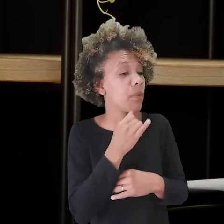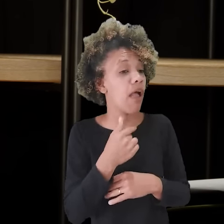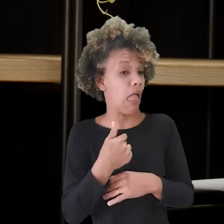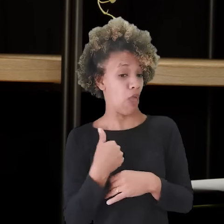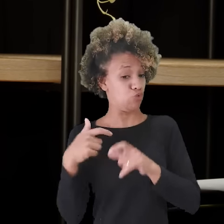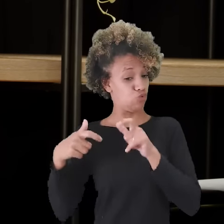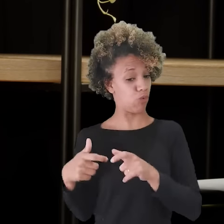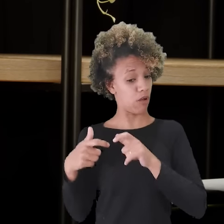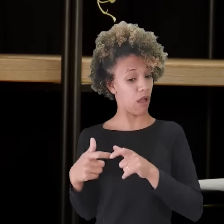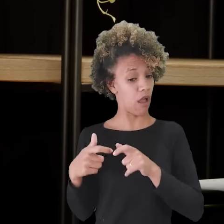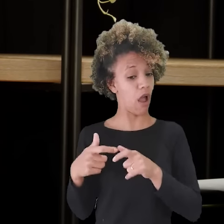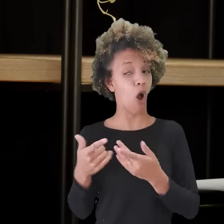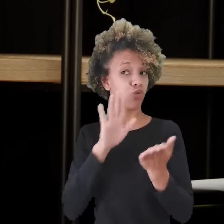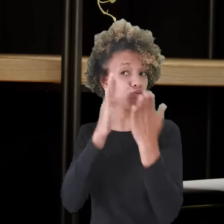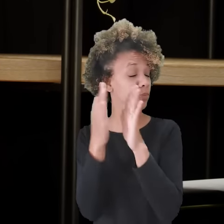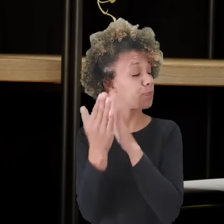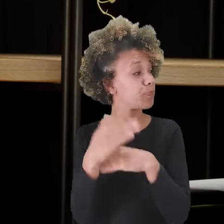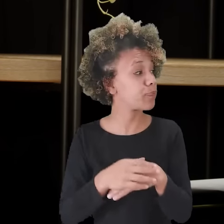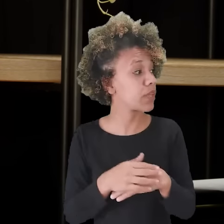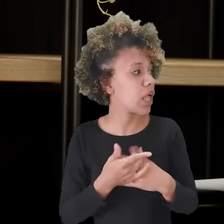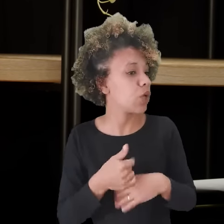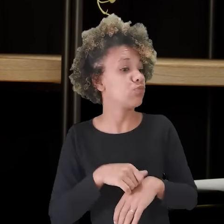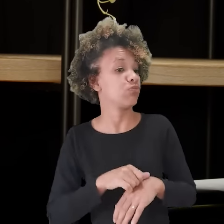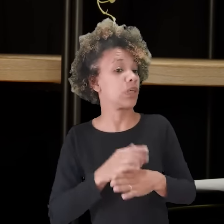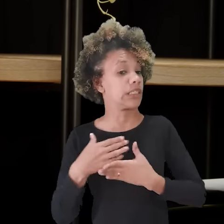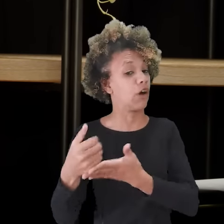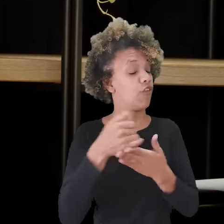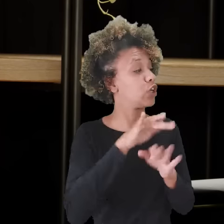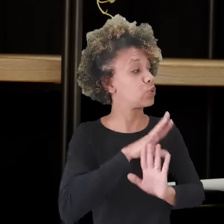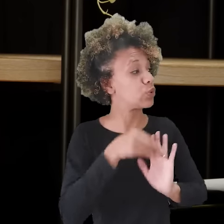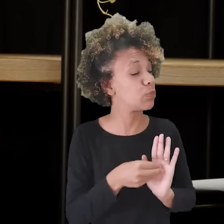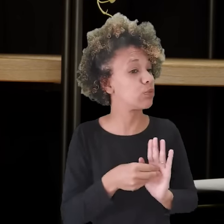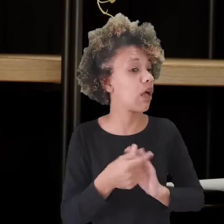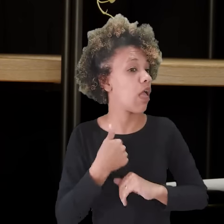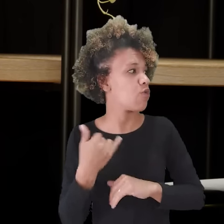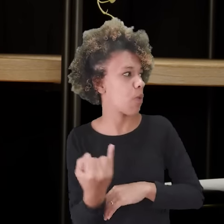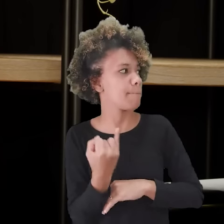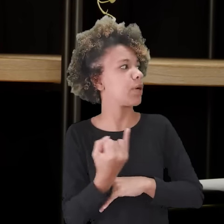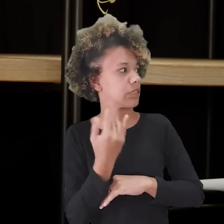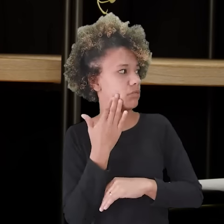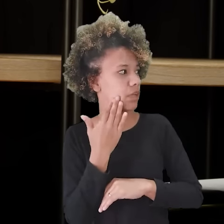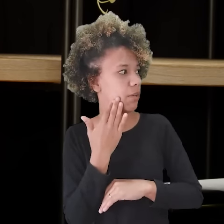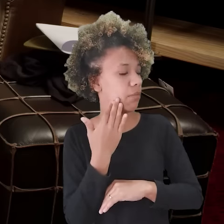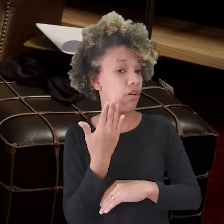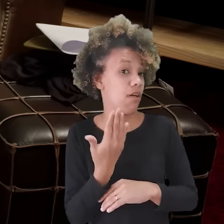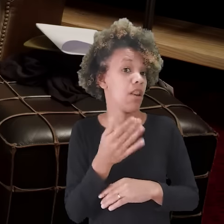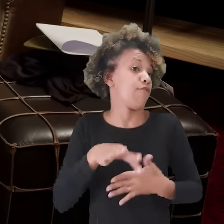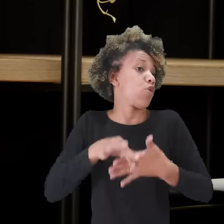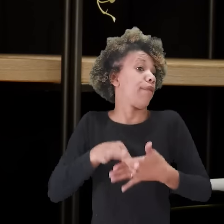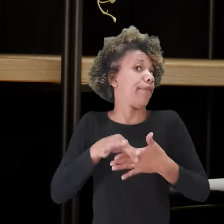do tipo eu sou de um lugar onde no grupo do meteorologistas eu tô salvando a pele de todo mundo eu vou ser um cara muito importante nesse momento